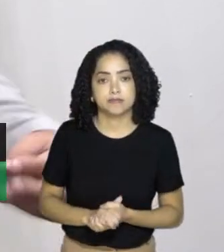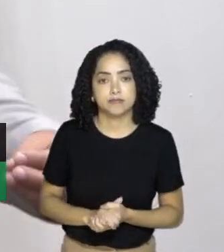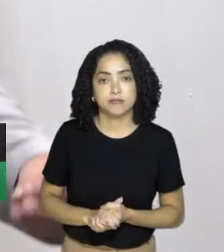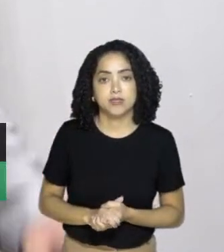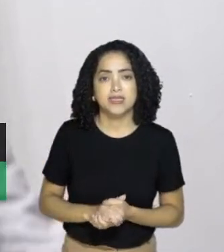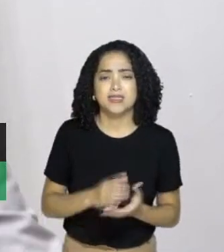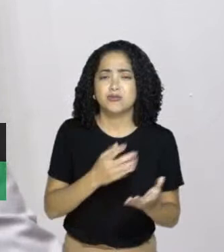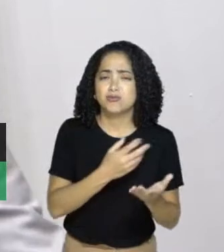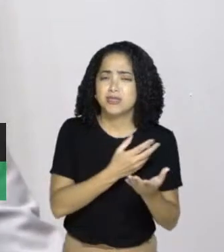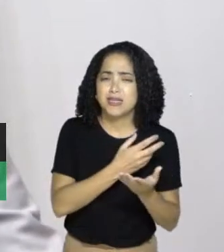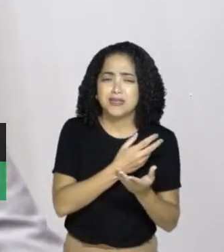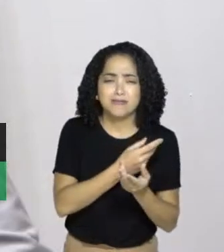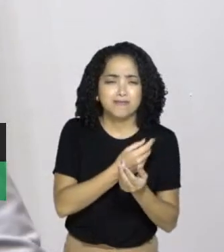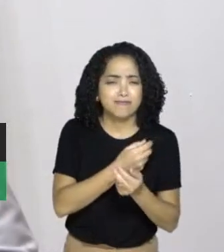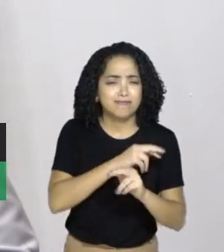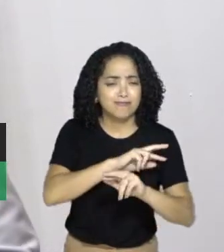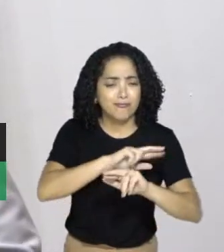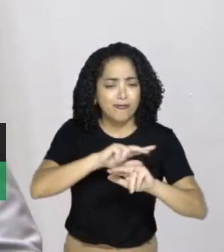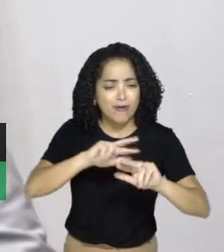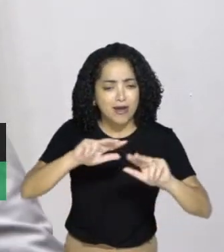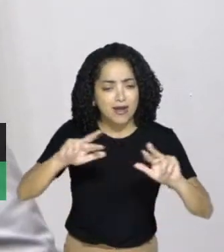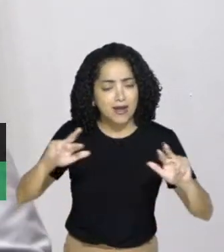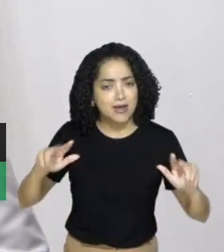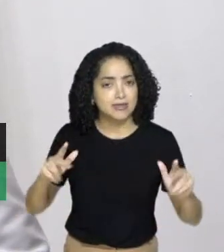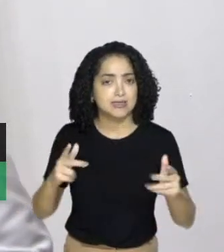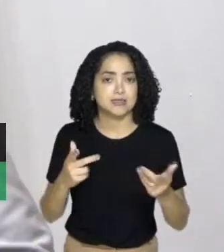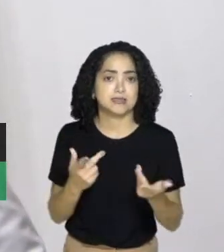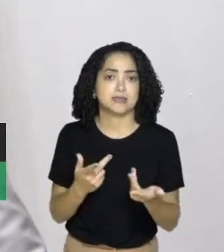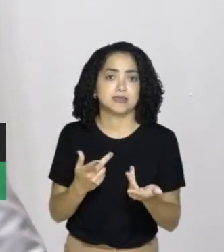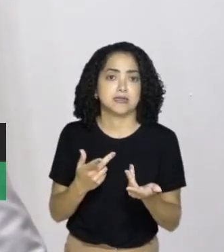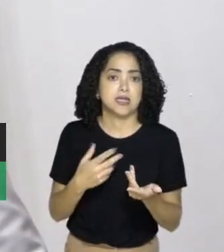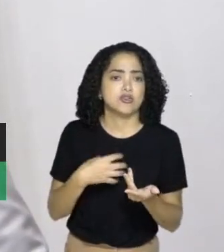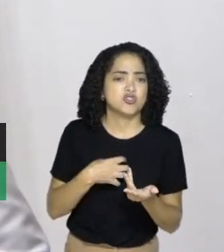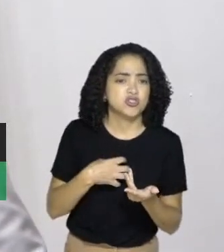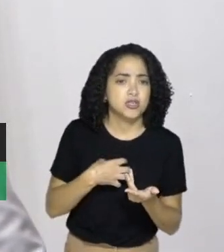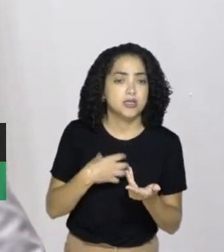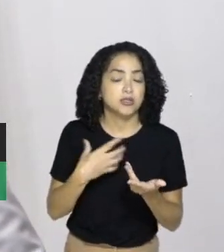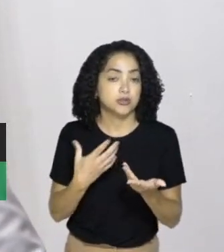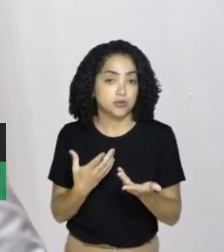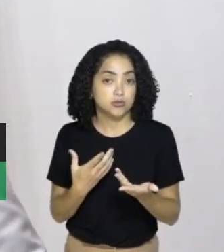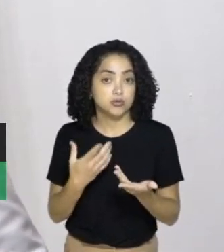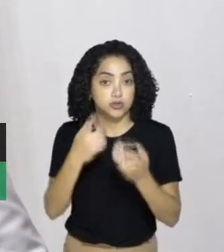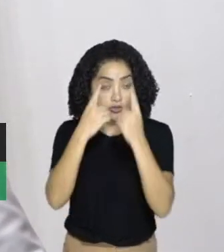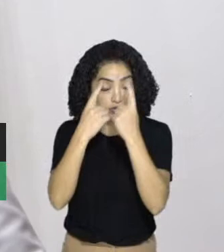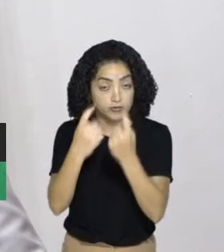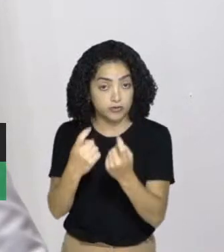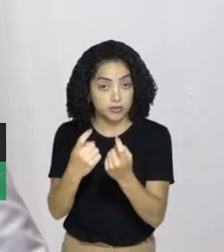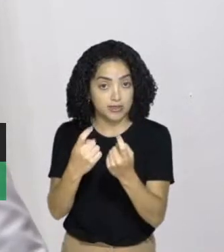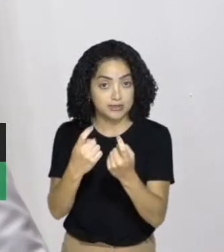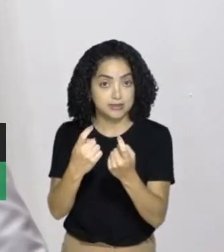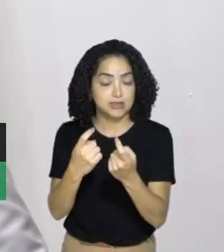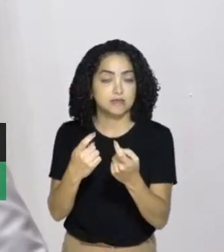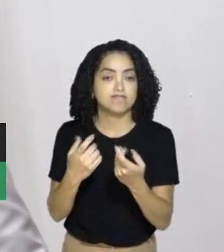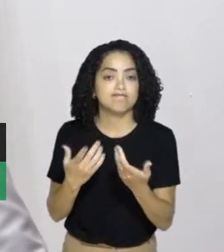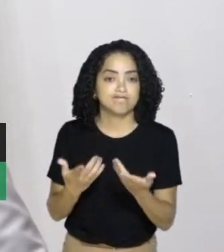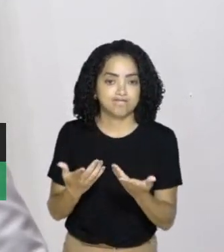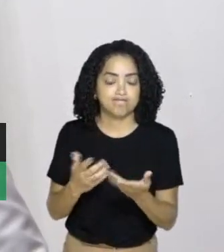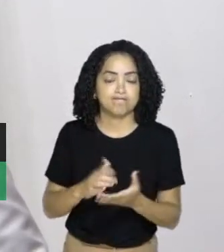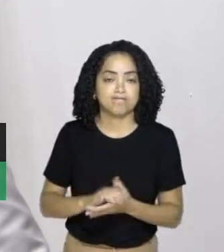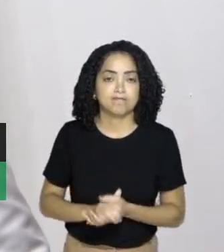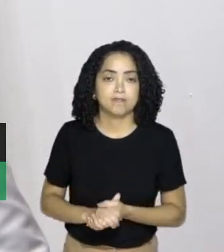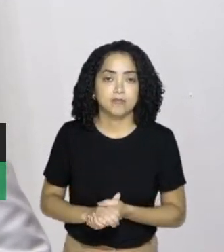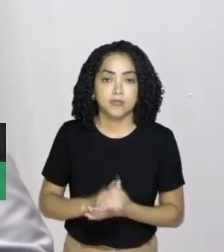tantas formas de violência contra a mulher que o ente político pode combater que eu deixo a